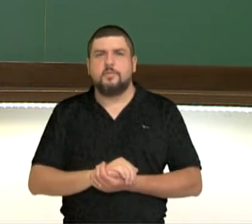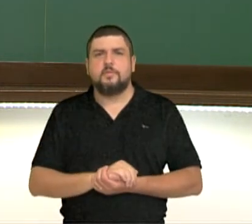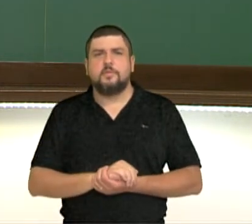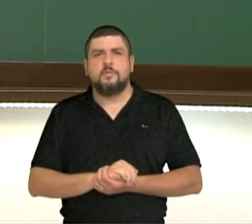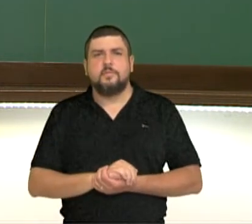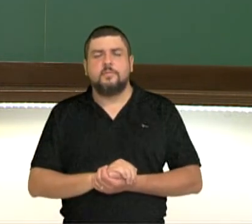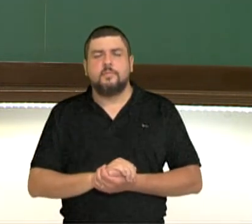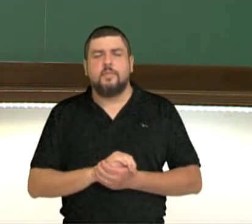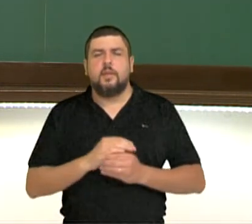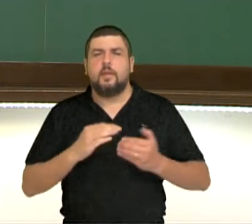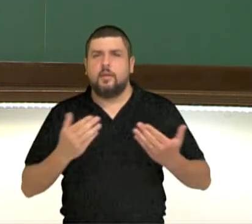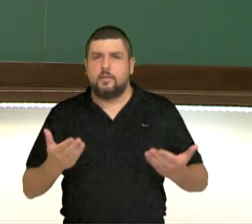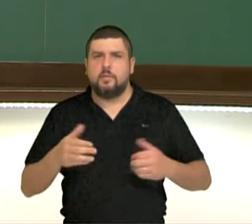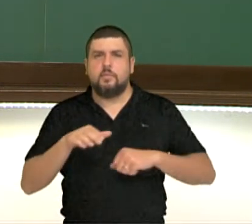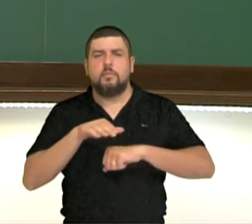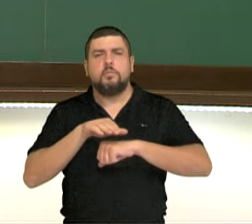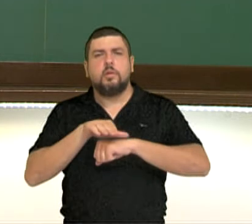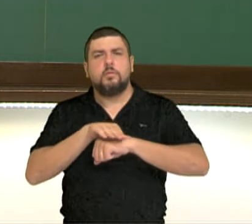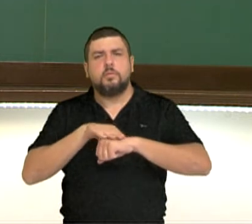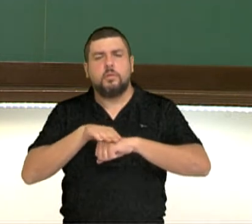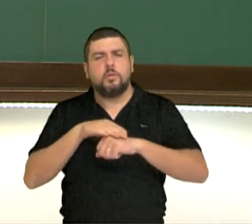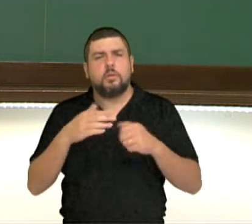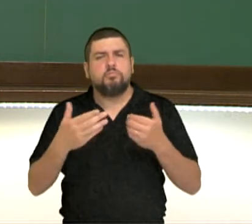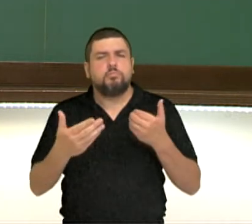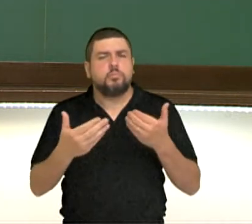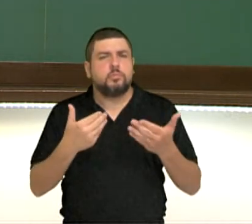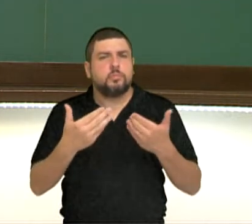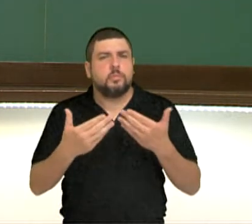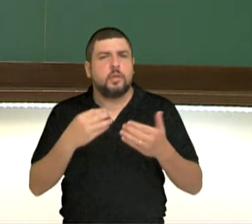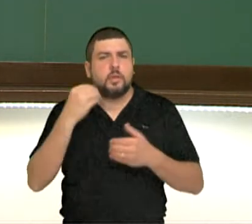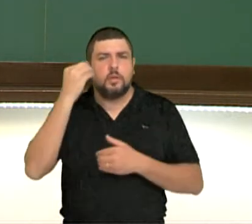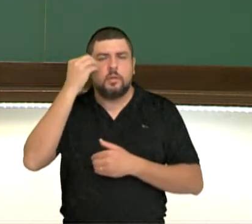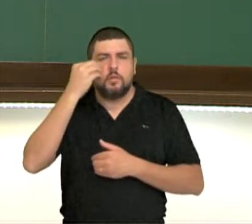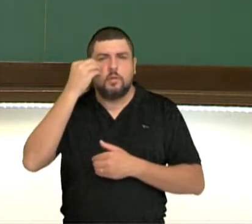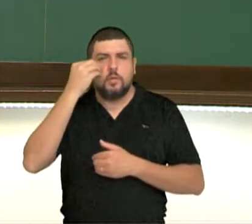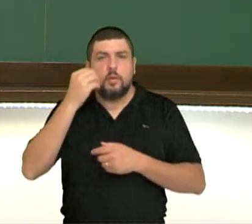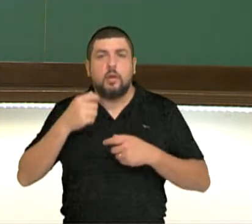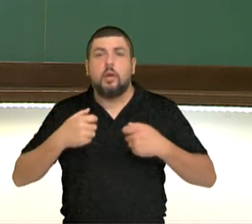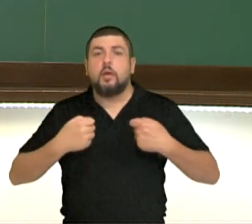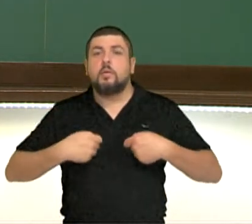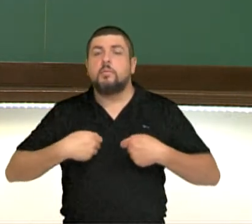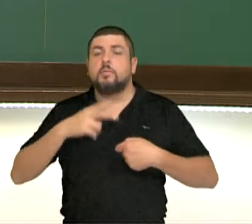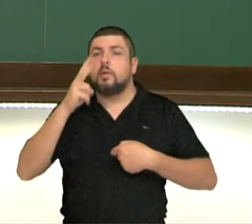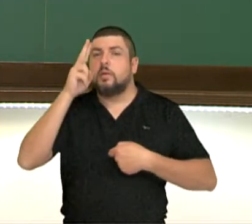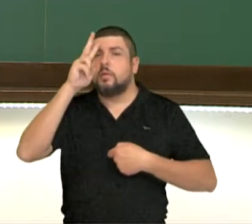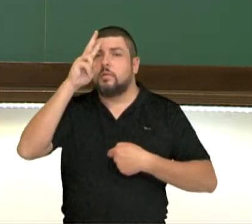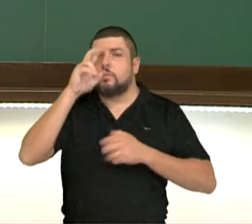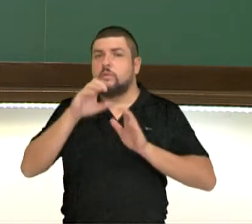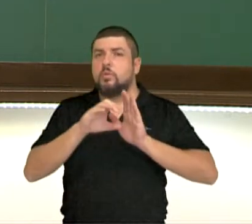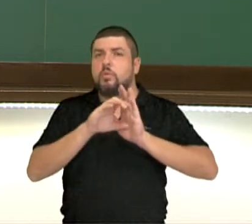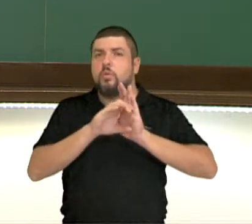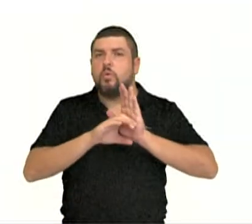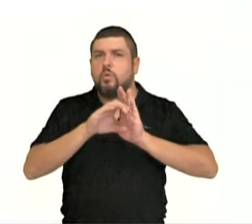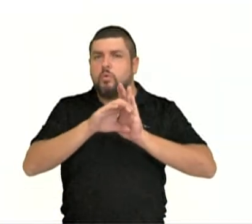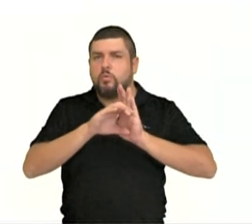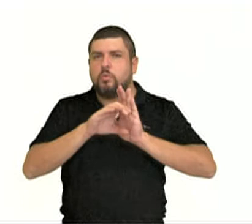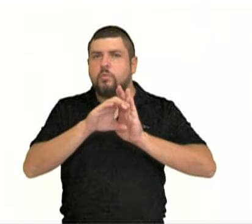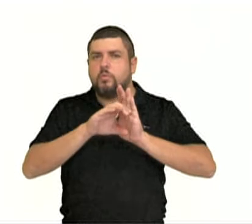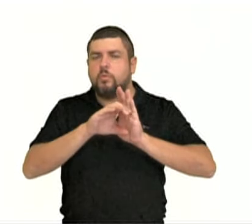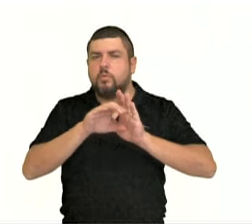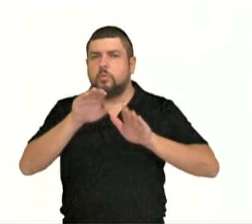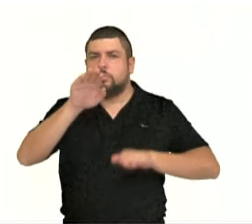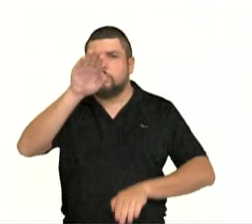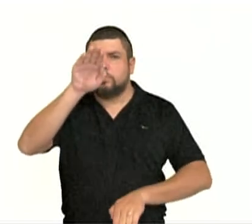poder dialogar um pouquinho sobre esse experimento, a gente tem que lembrar desse conceito de quantidade de movimento. Lembre-se que a quantidade de movimento ele